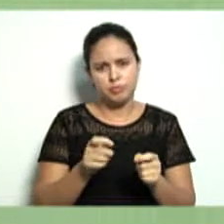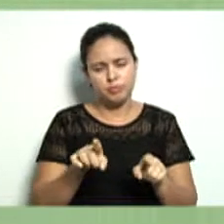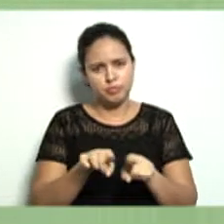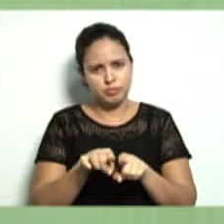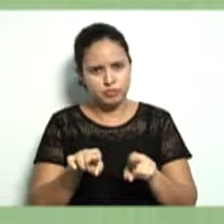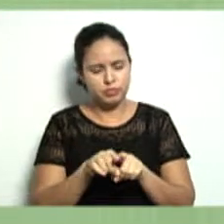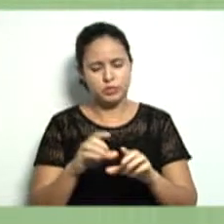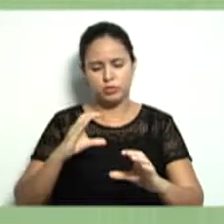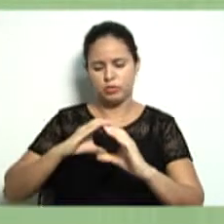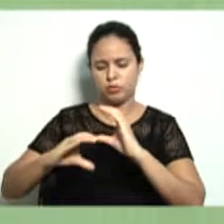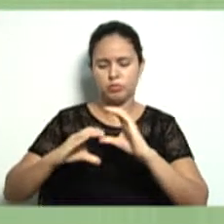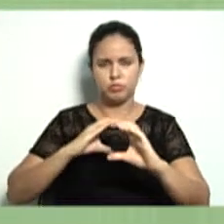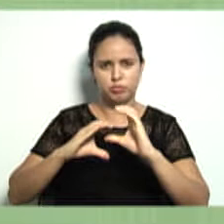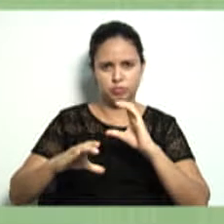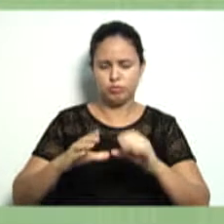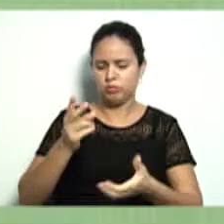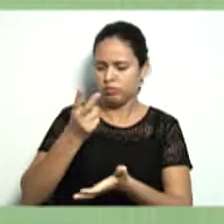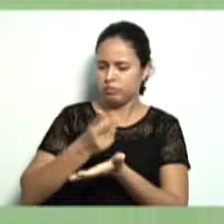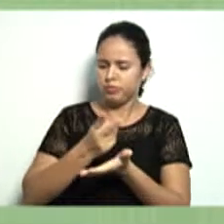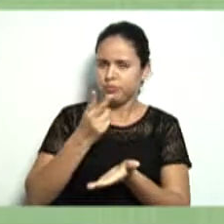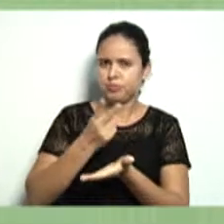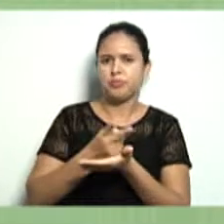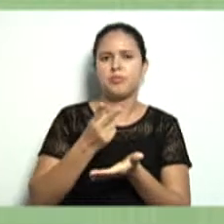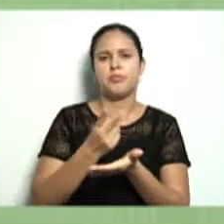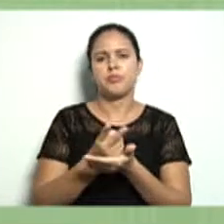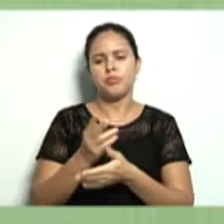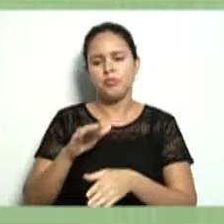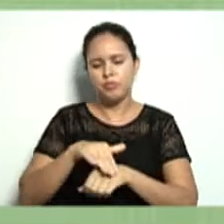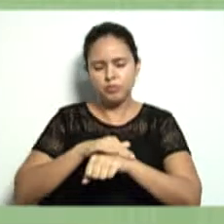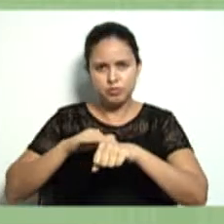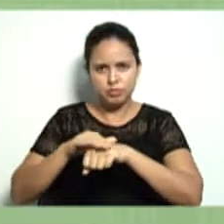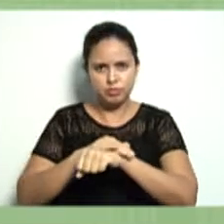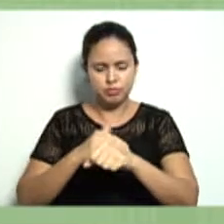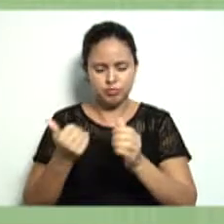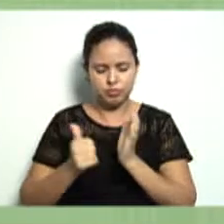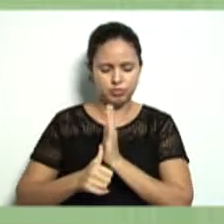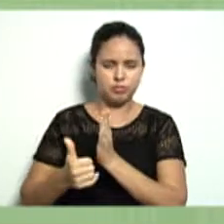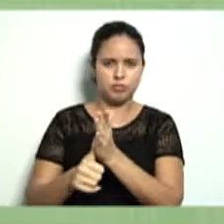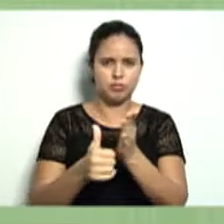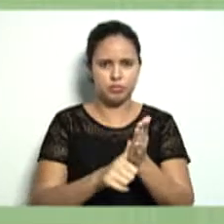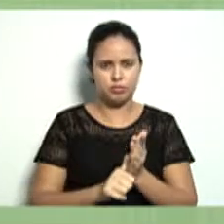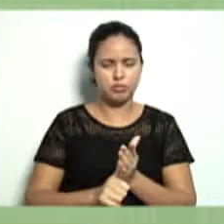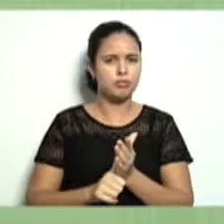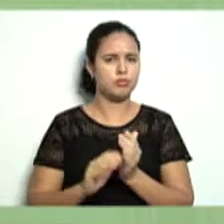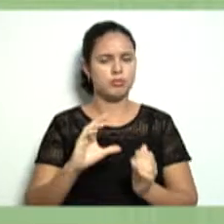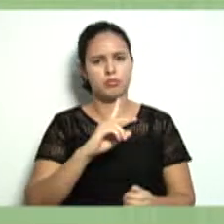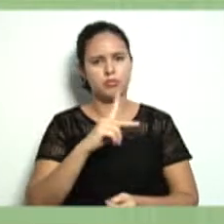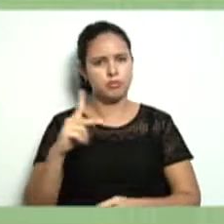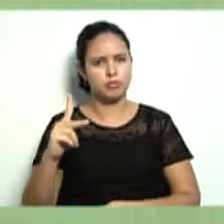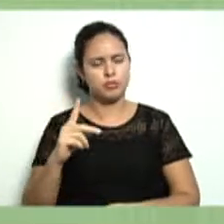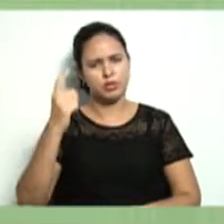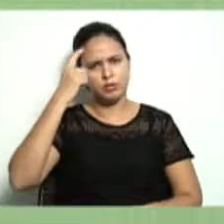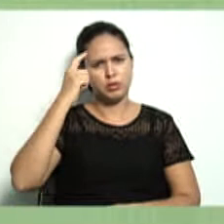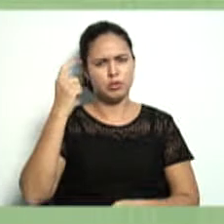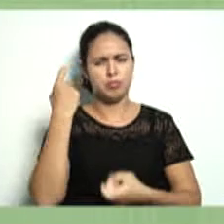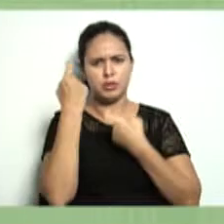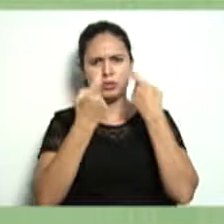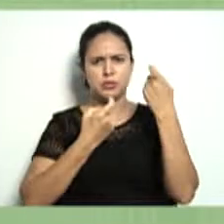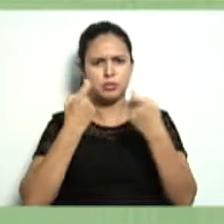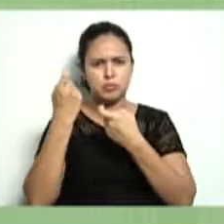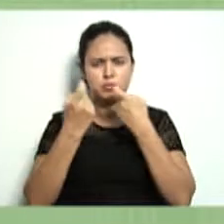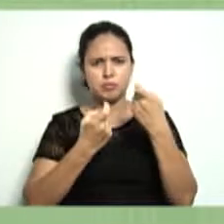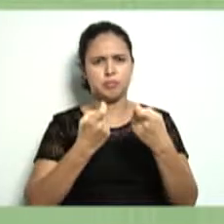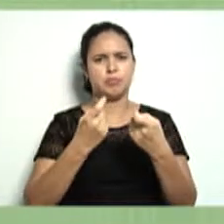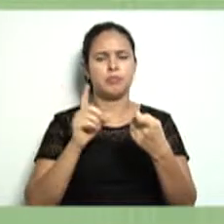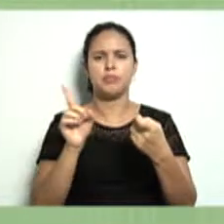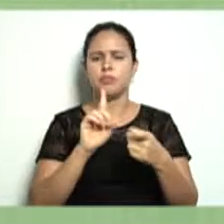e comunicação contínua dos resultados aos cooperados. Não fiquem aí preocupados, nas